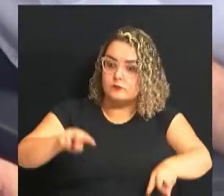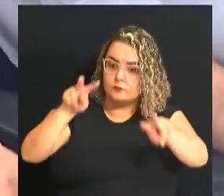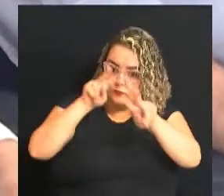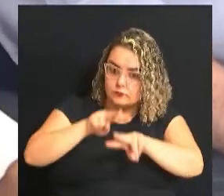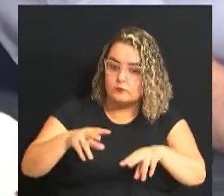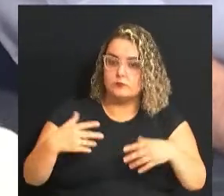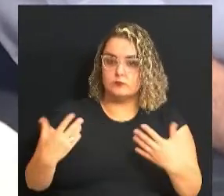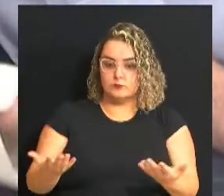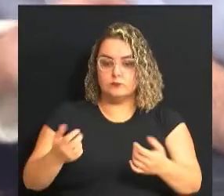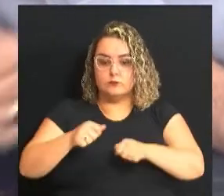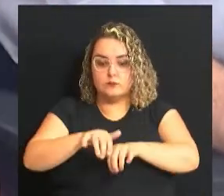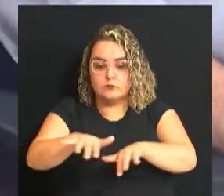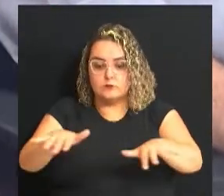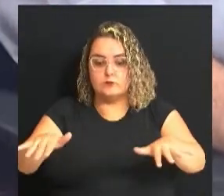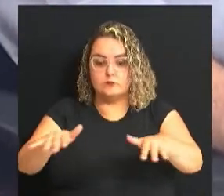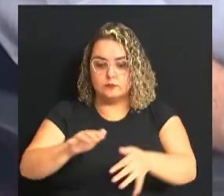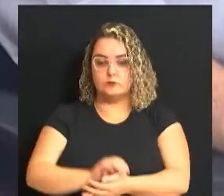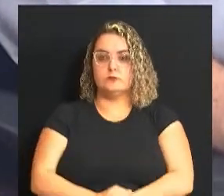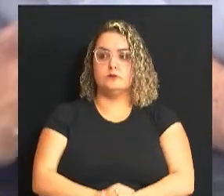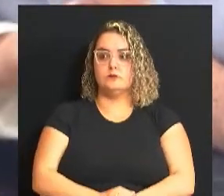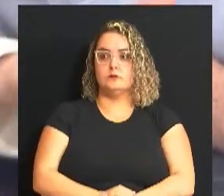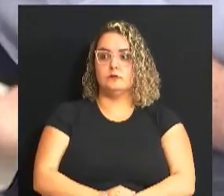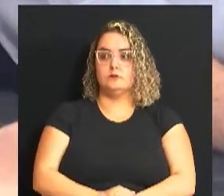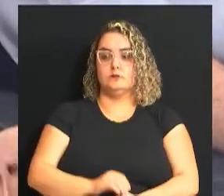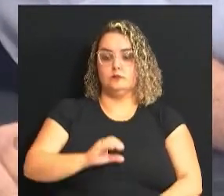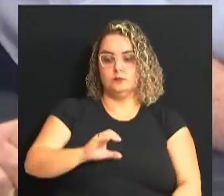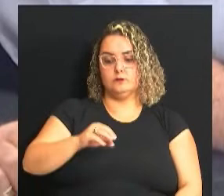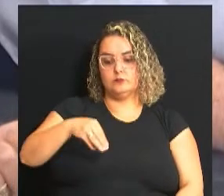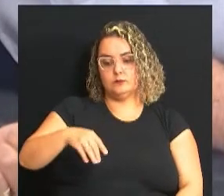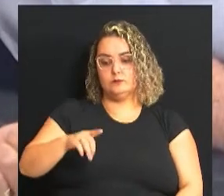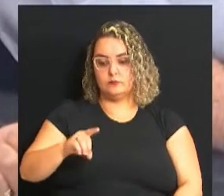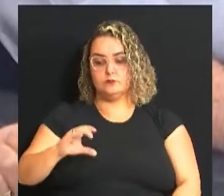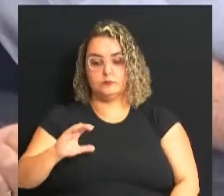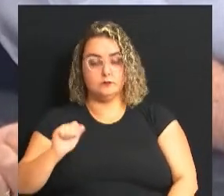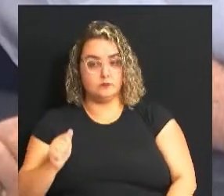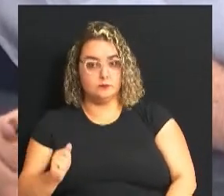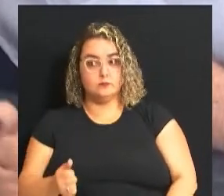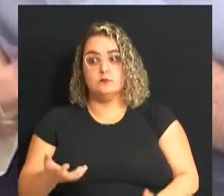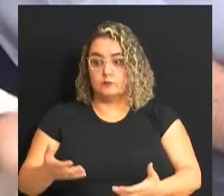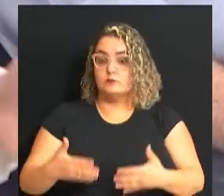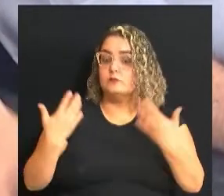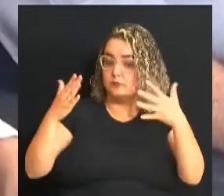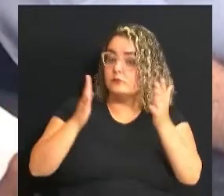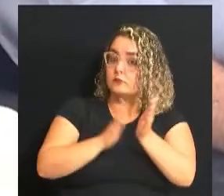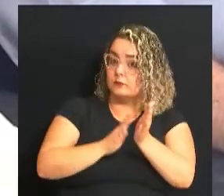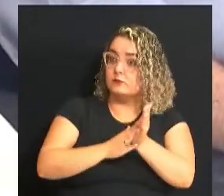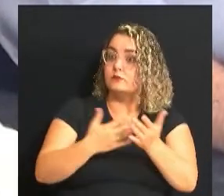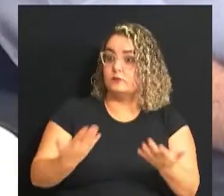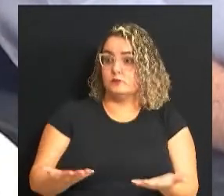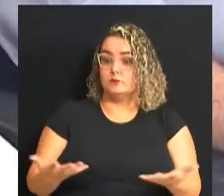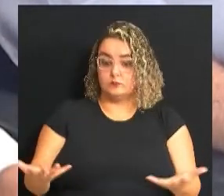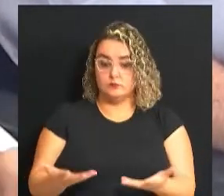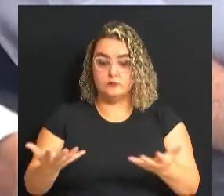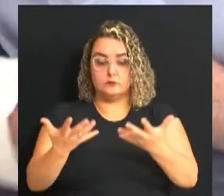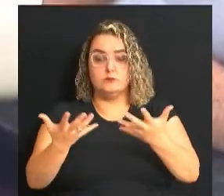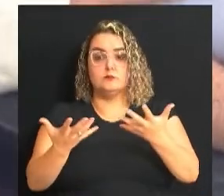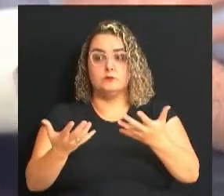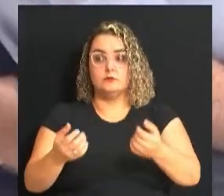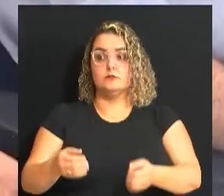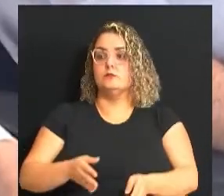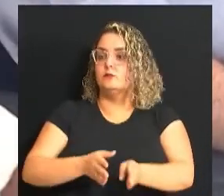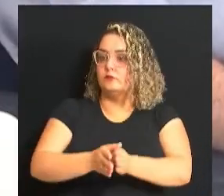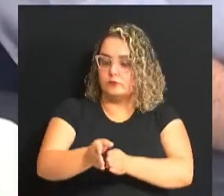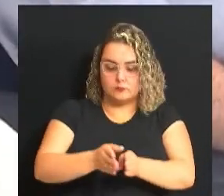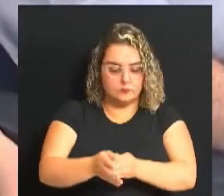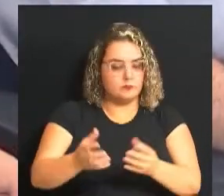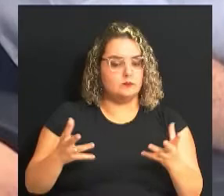essa ampliação. Então, enquanto CMDCA, eu quero cumprimentar pela iniciativa e quero colocar esse conselho à disposição de